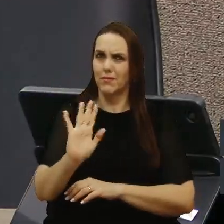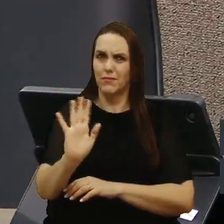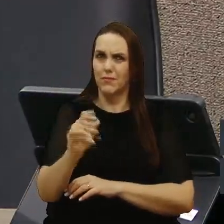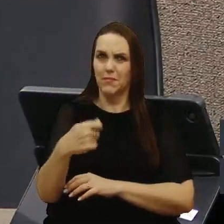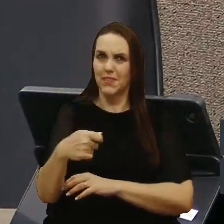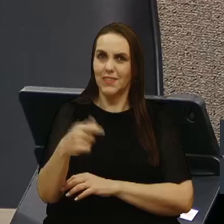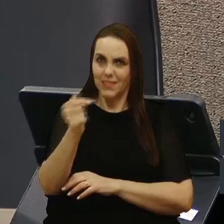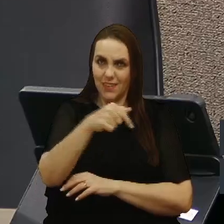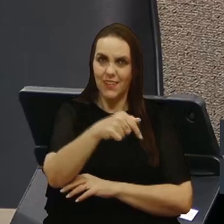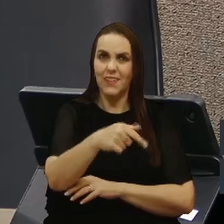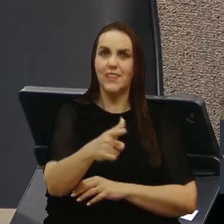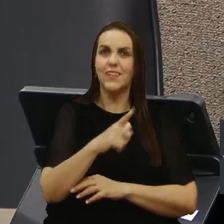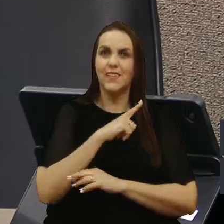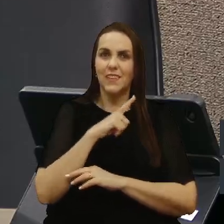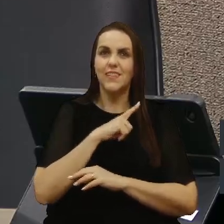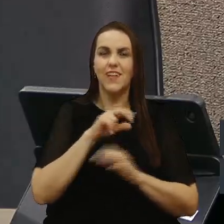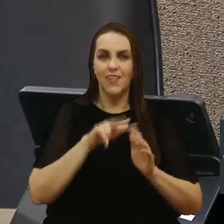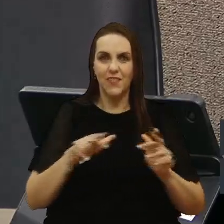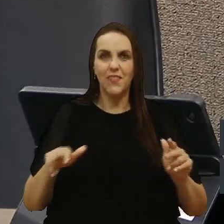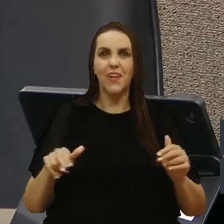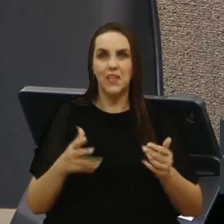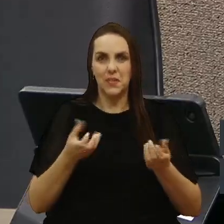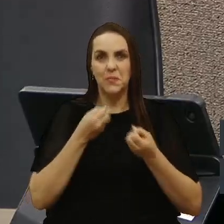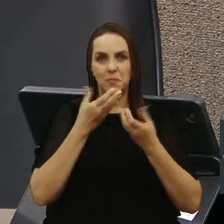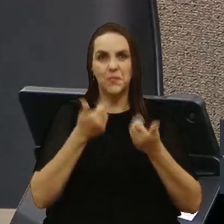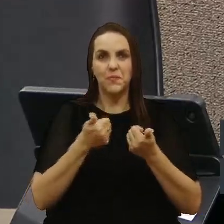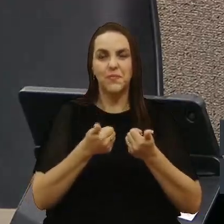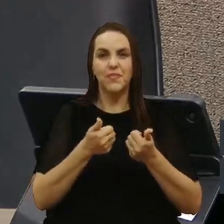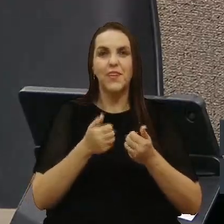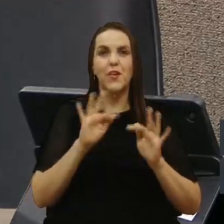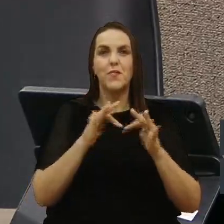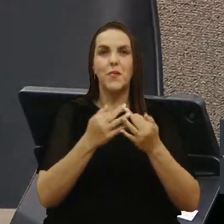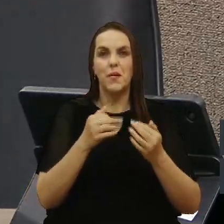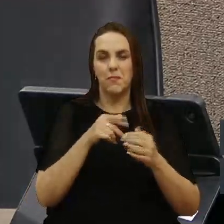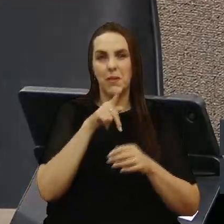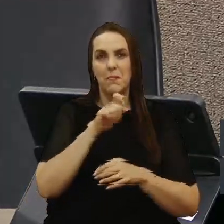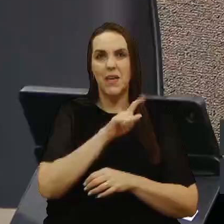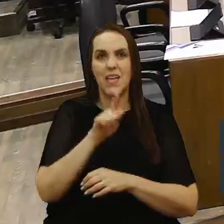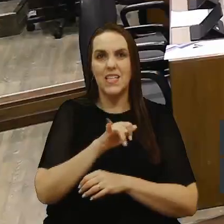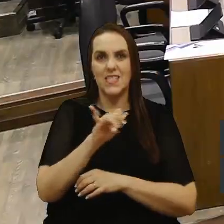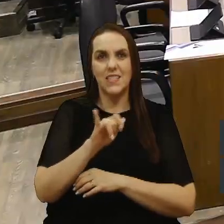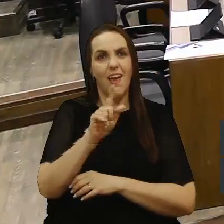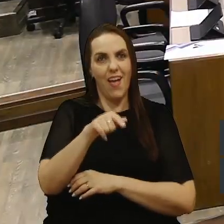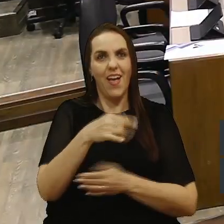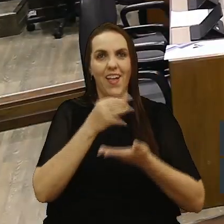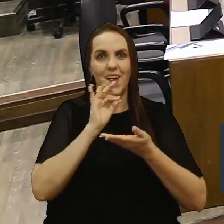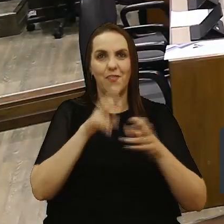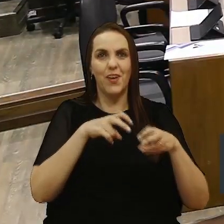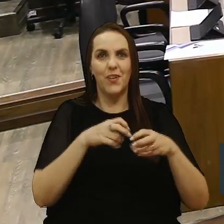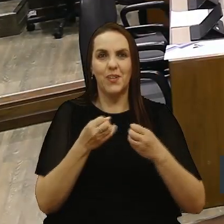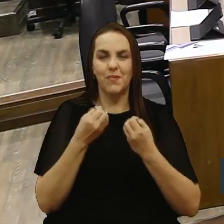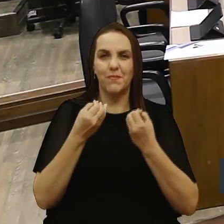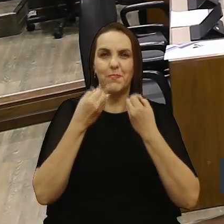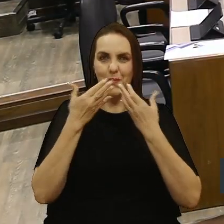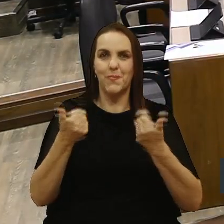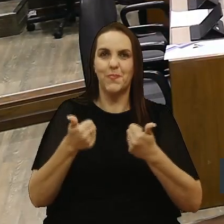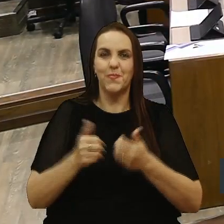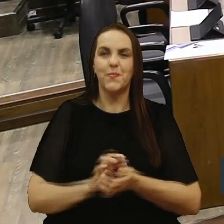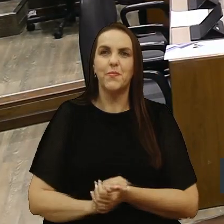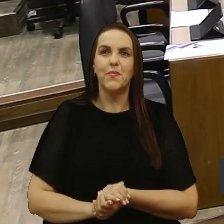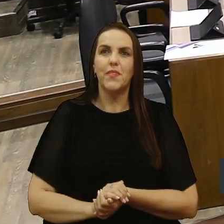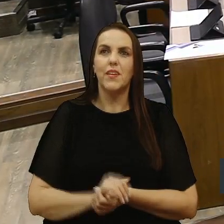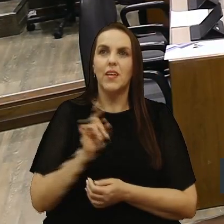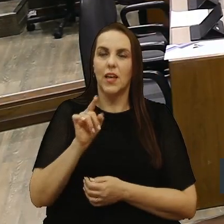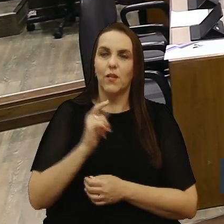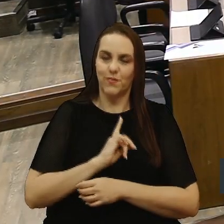precisa, fica por aqui porque a gente tem vários excelentes e o Família Pese é um deles. Muito obrigada, vereadora Marisol. Exatamente, eu estive lá